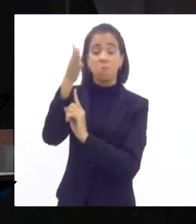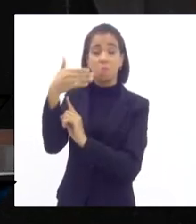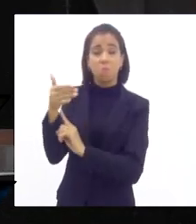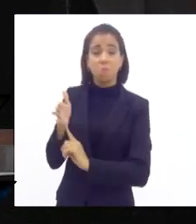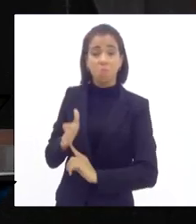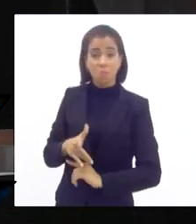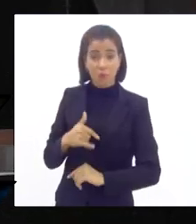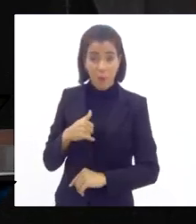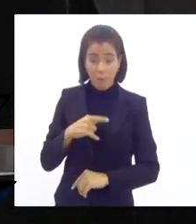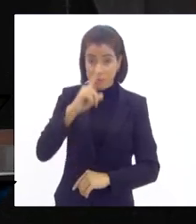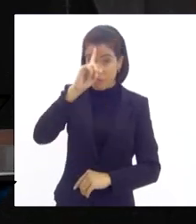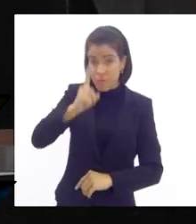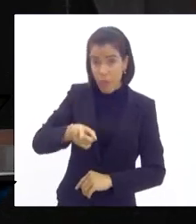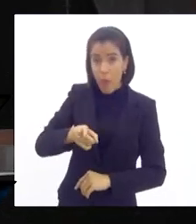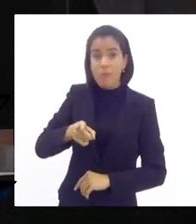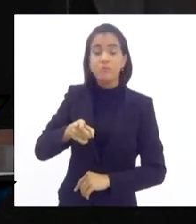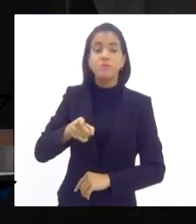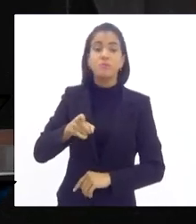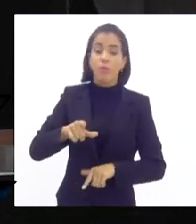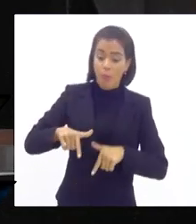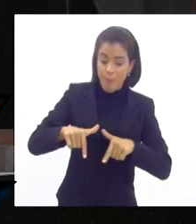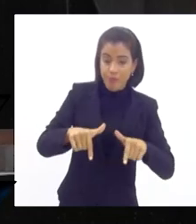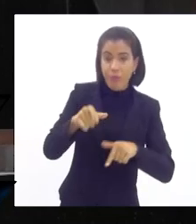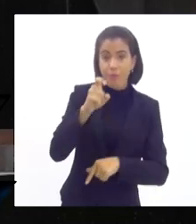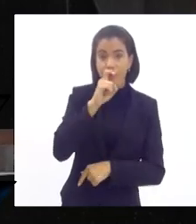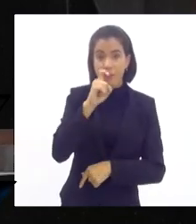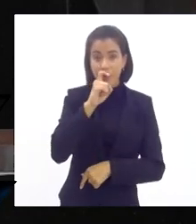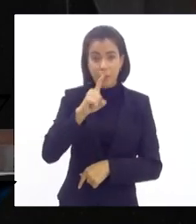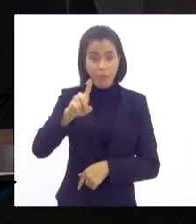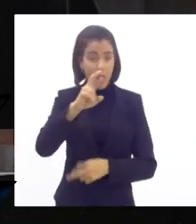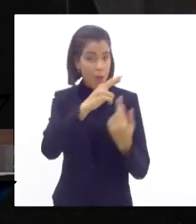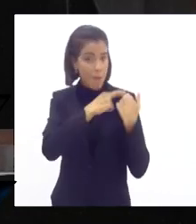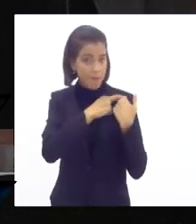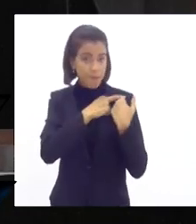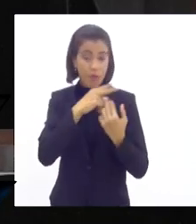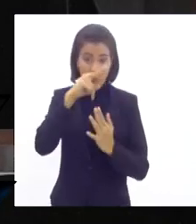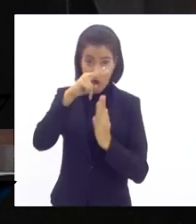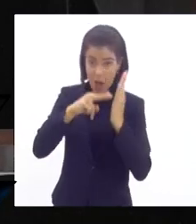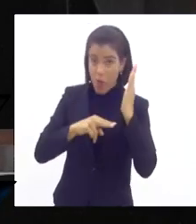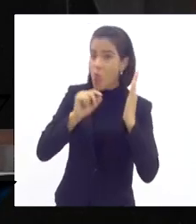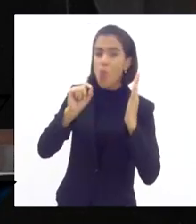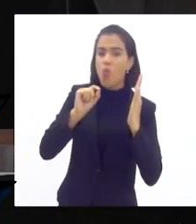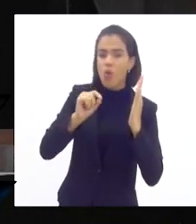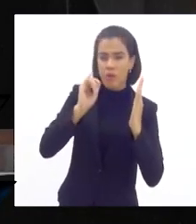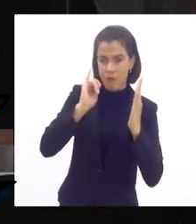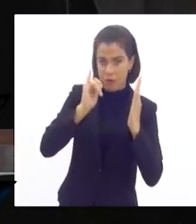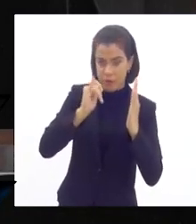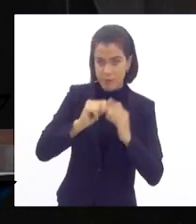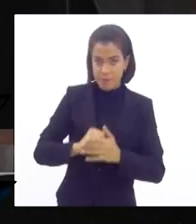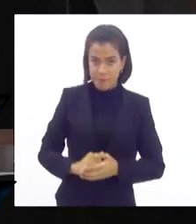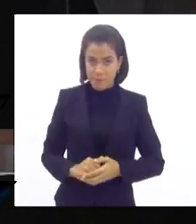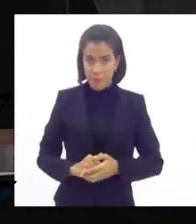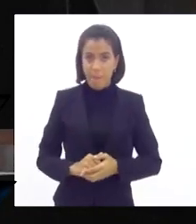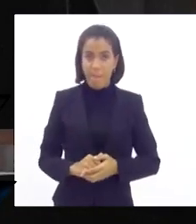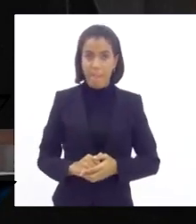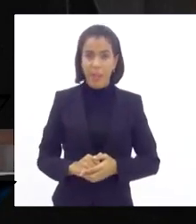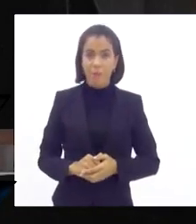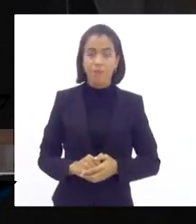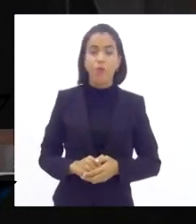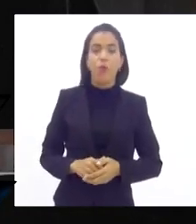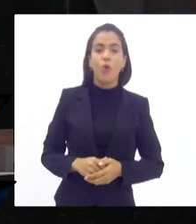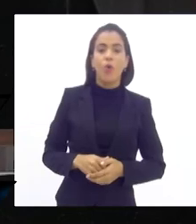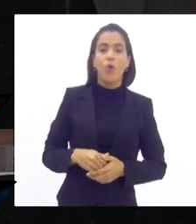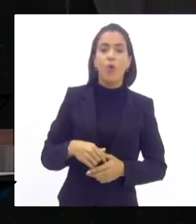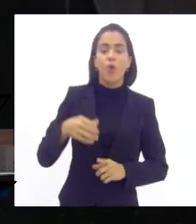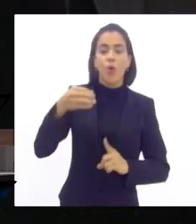tomarem medidas sobre tal atitude de paz ou responsáveis vou ler aqui o que que foi dito o corregedor Nacional de